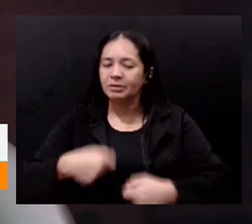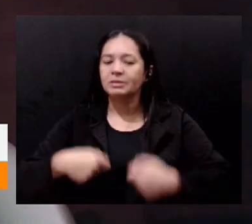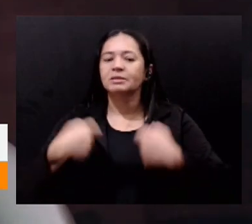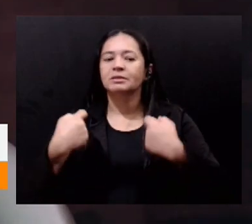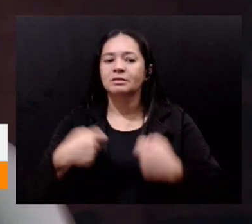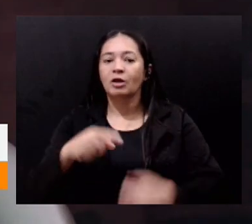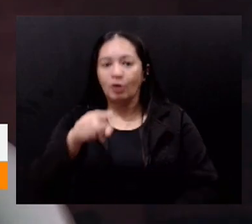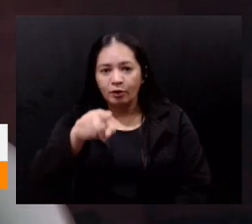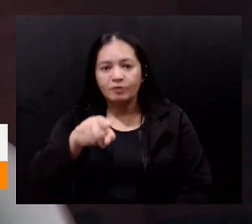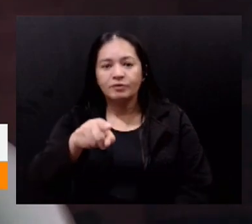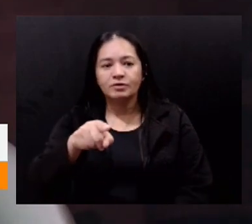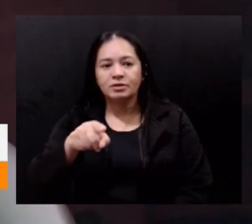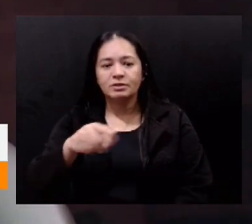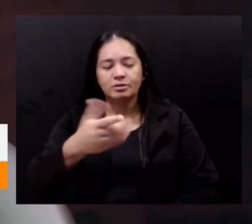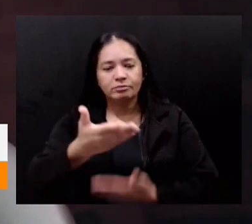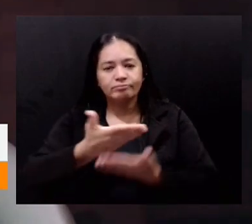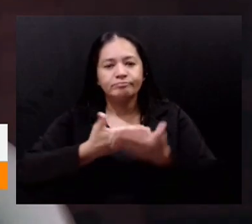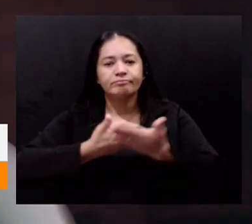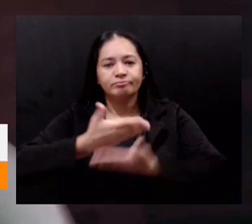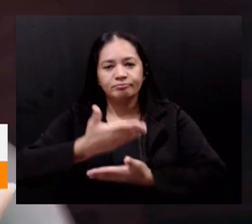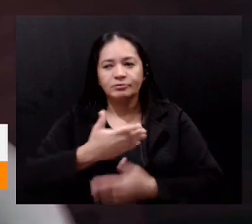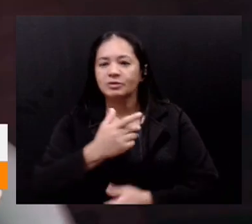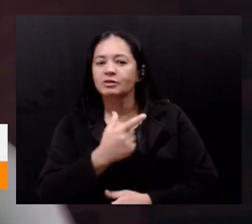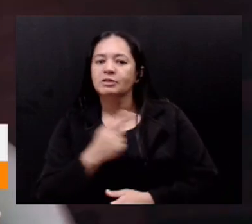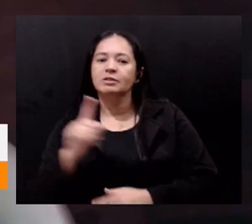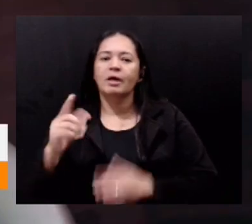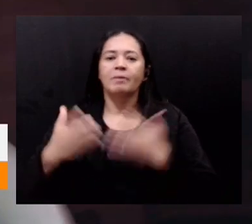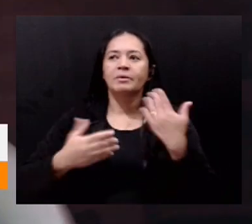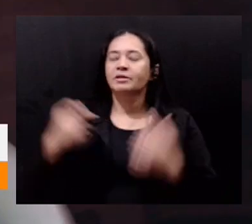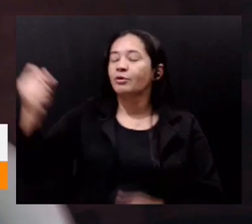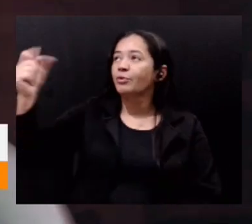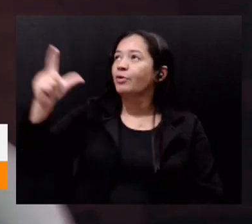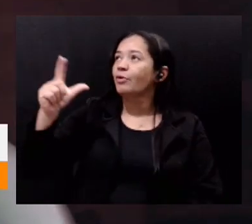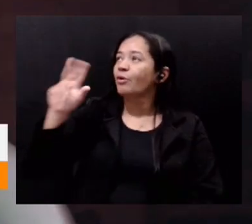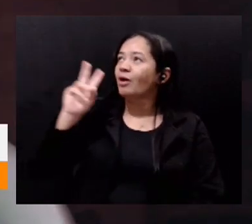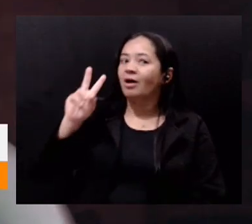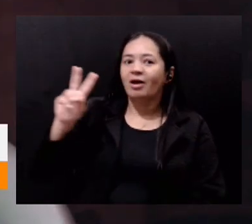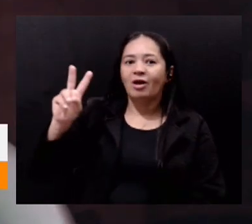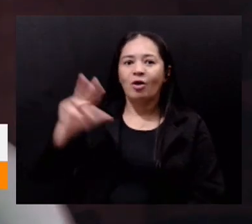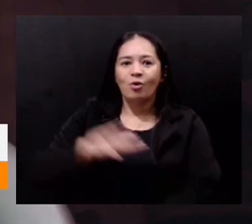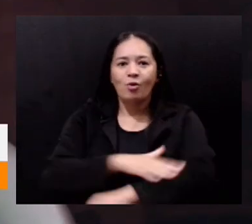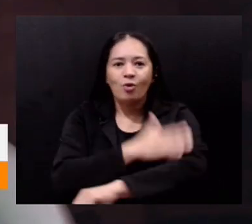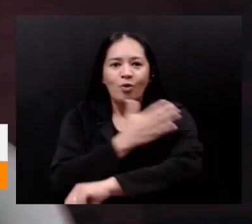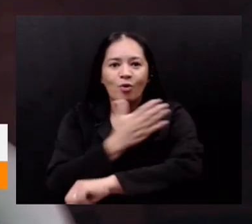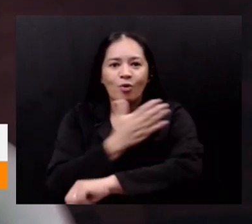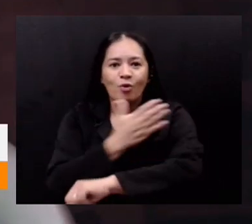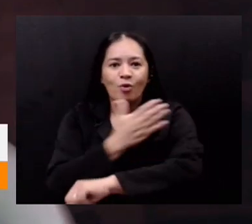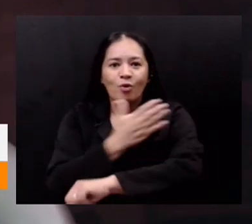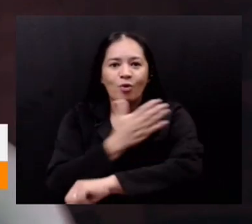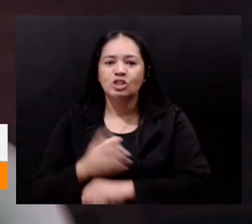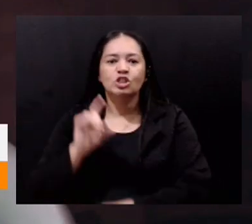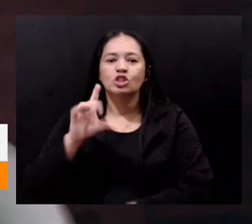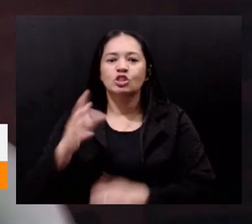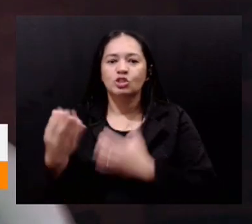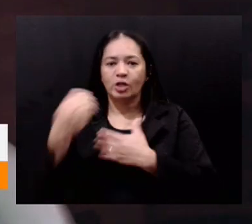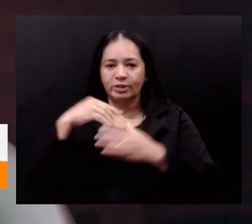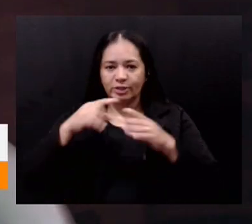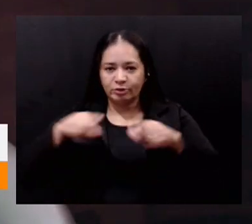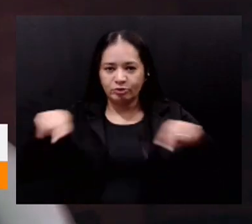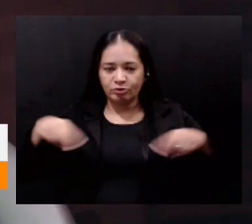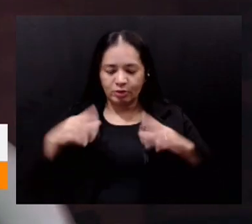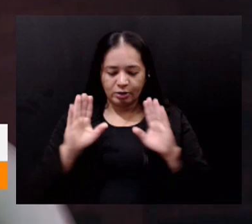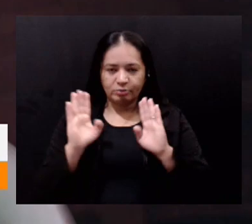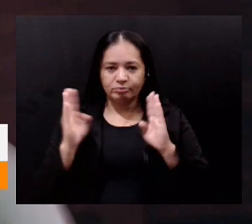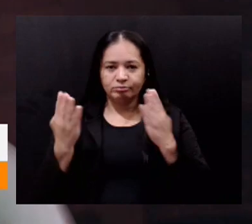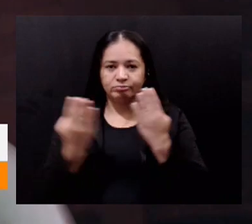interação, é você sair, é você ver o sol, você ver o dia acontecer, não ficar só dentro de um quarto fechado, porque isso não vai